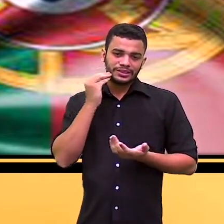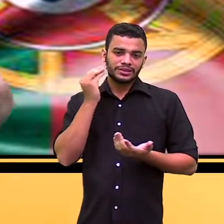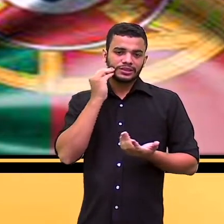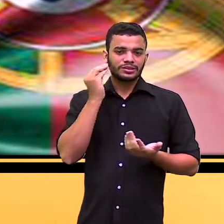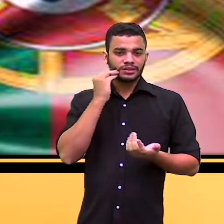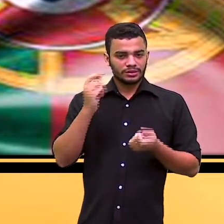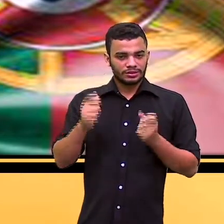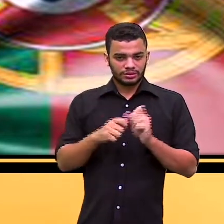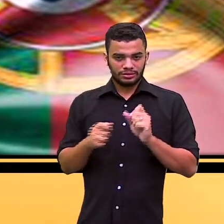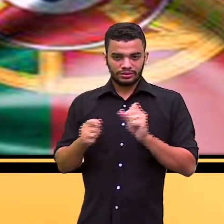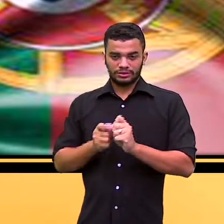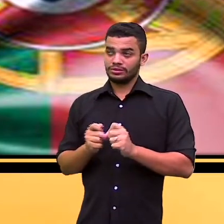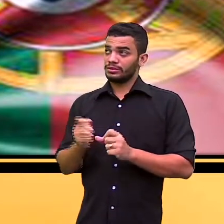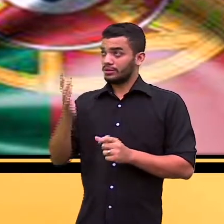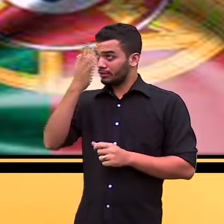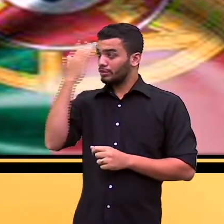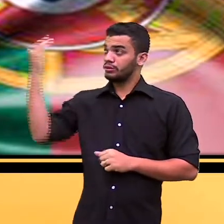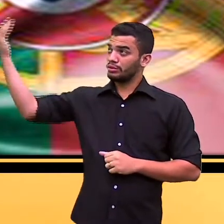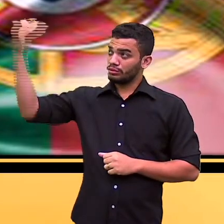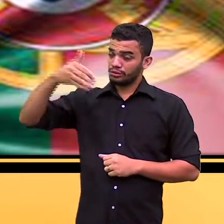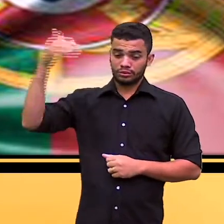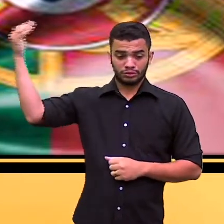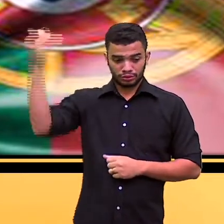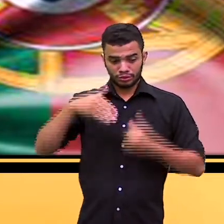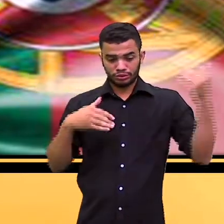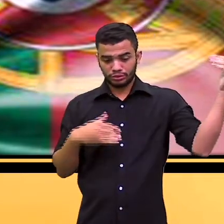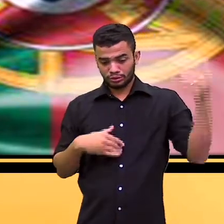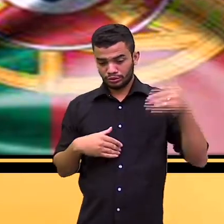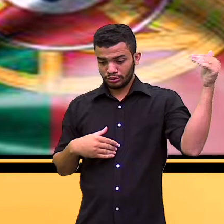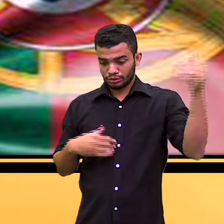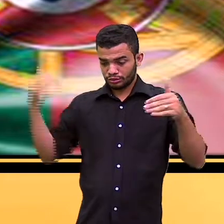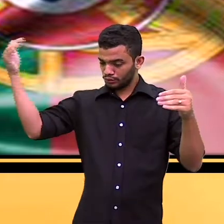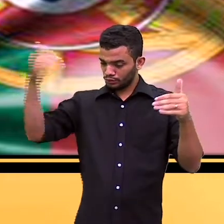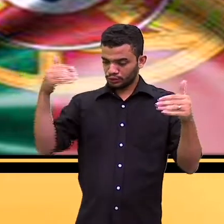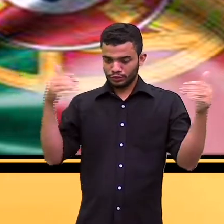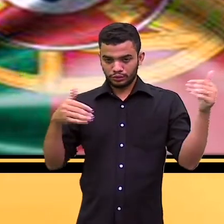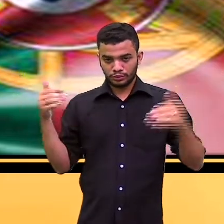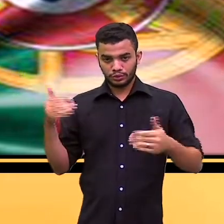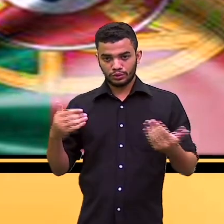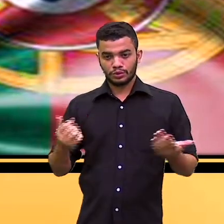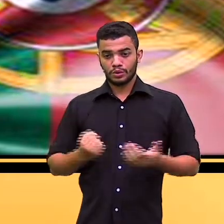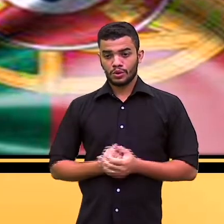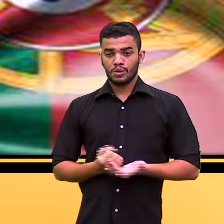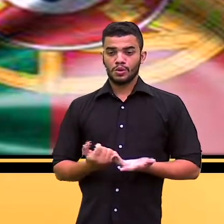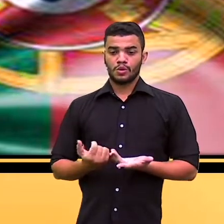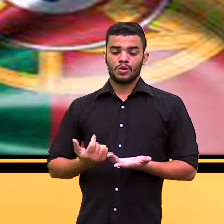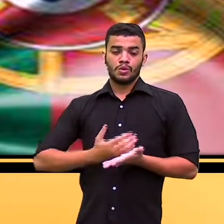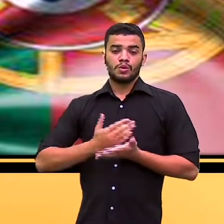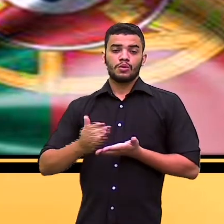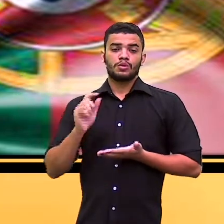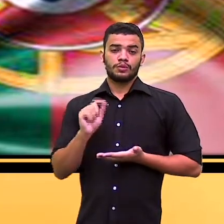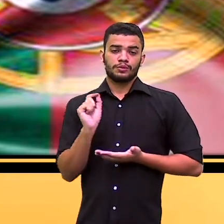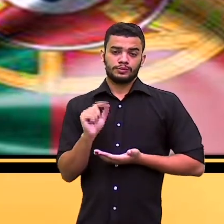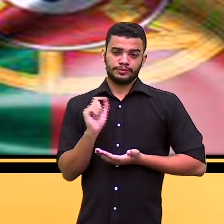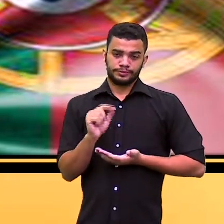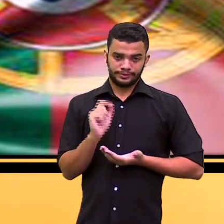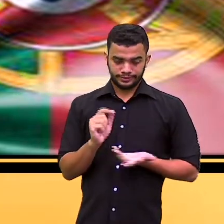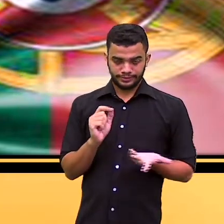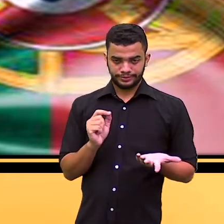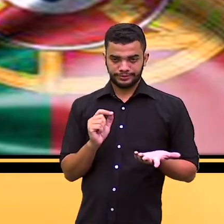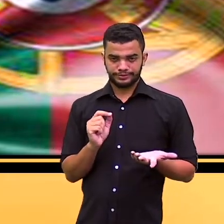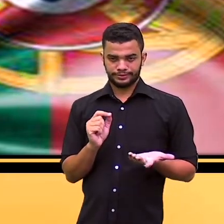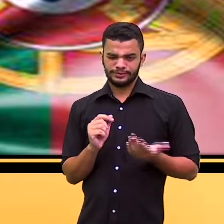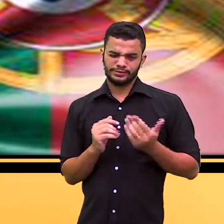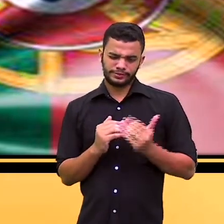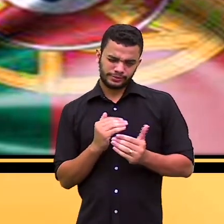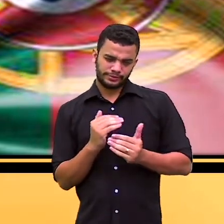vinda desta população. Mesmo com as restrições impostas pela metrópole, como o controle